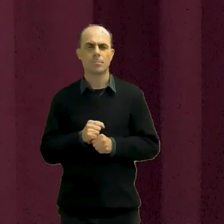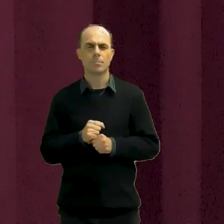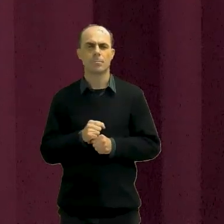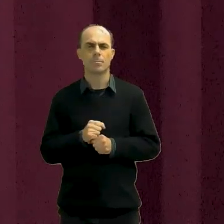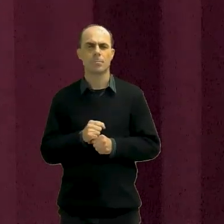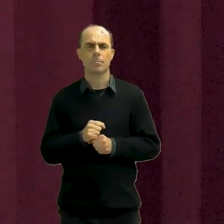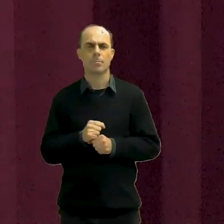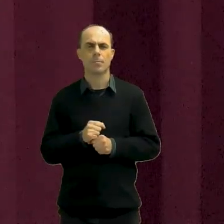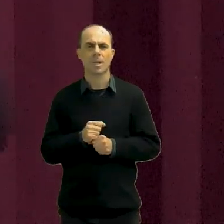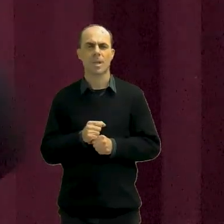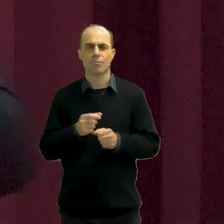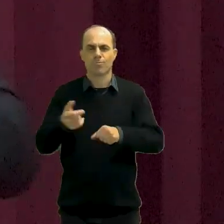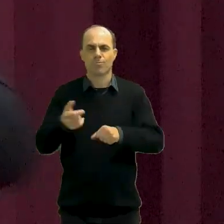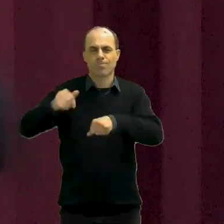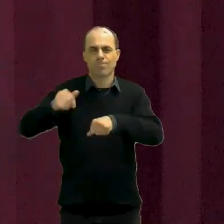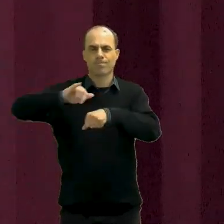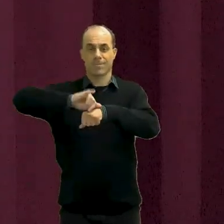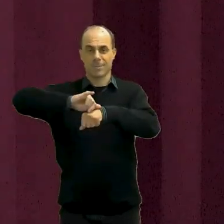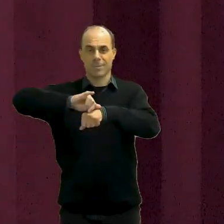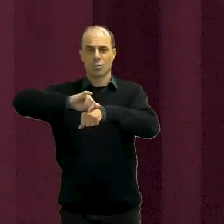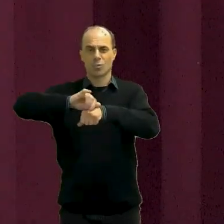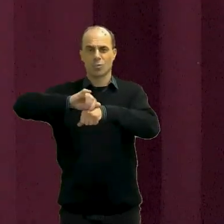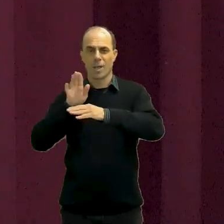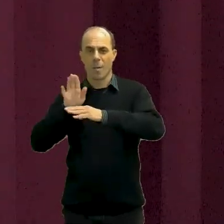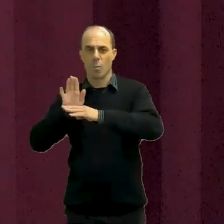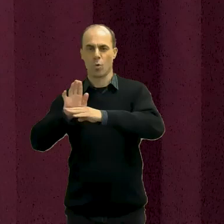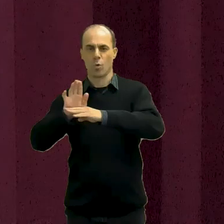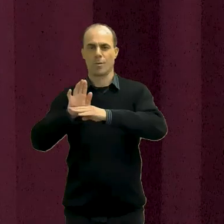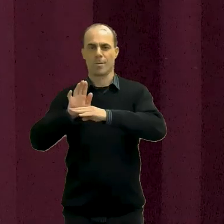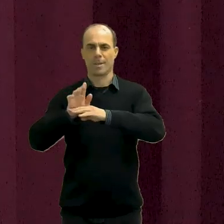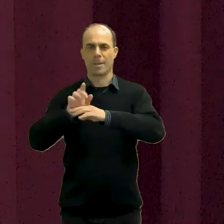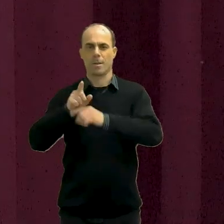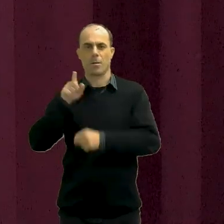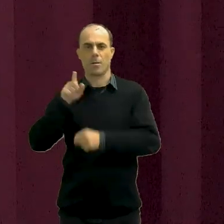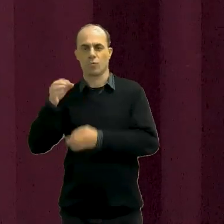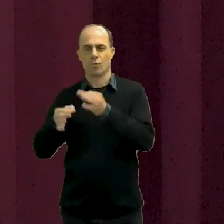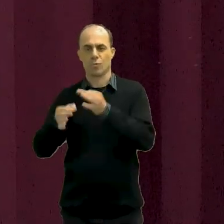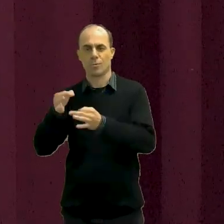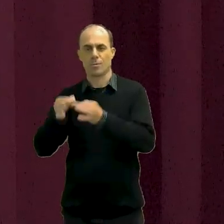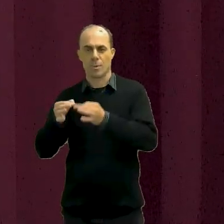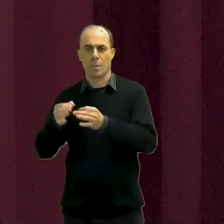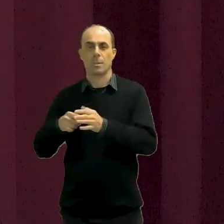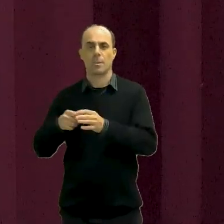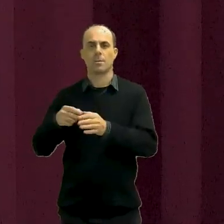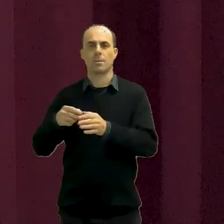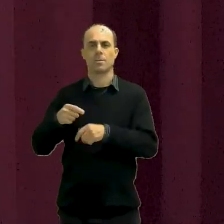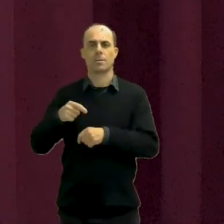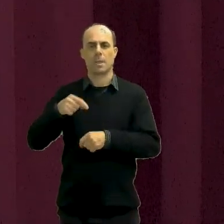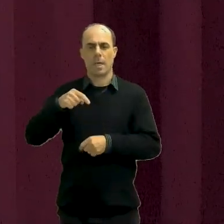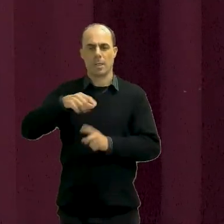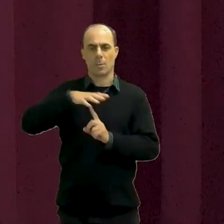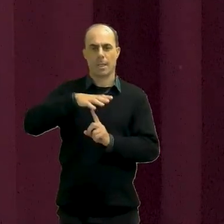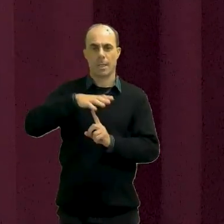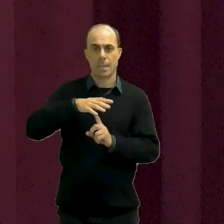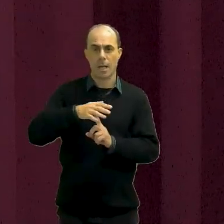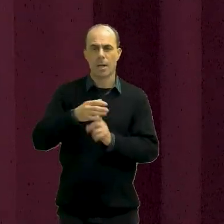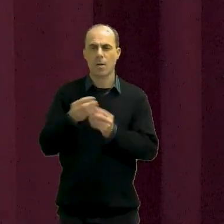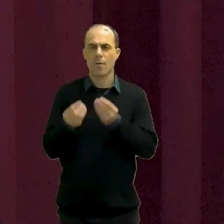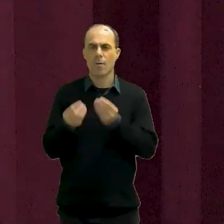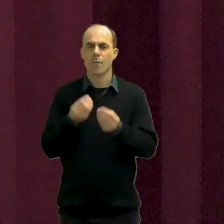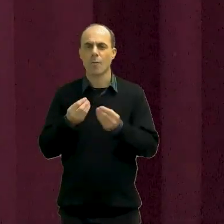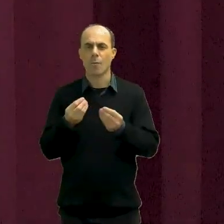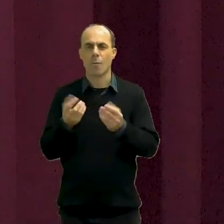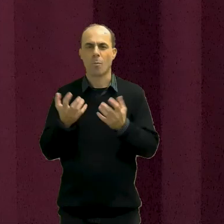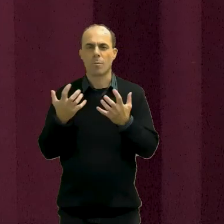um Centro de Apoio aos promotores na pessoa com deficiência então cada promotor no estado do Paraná possui um apoio necessário